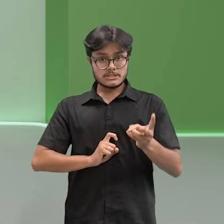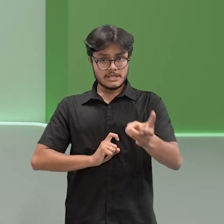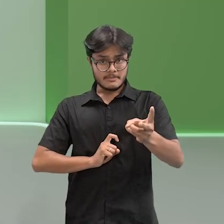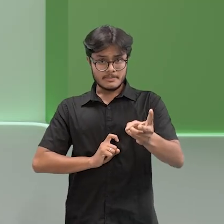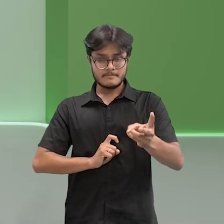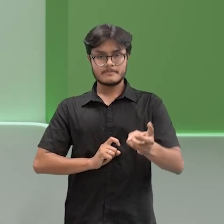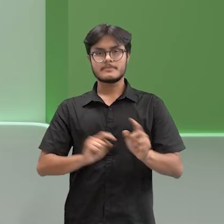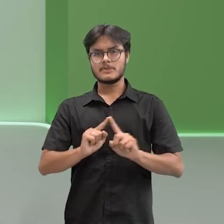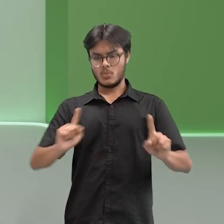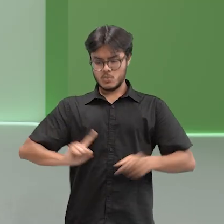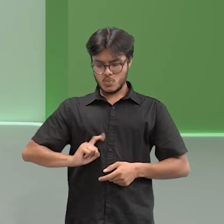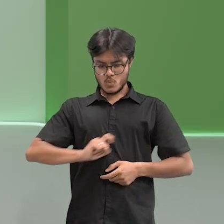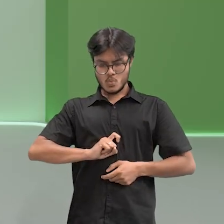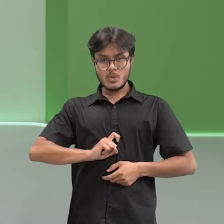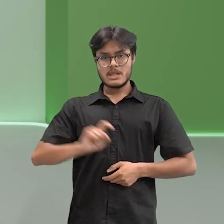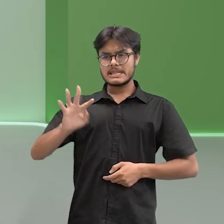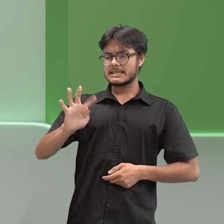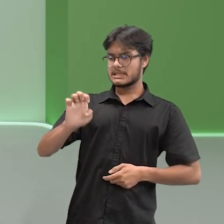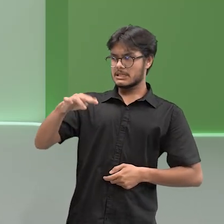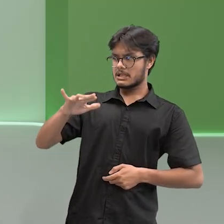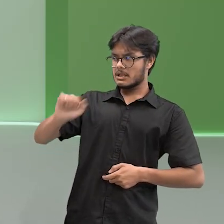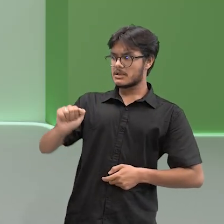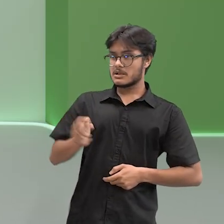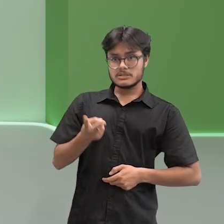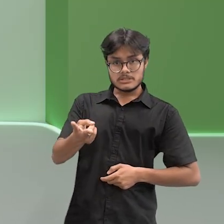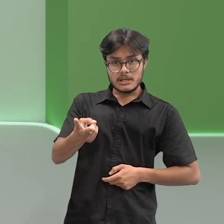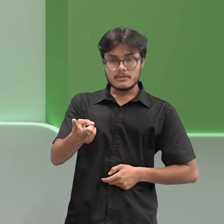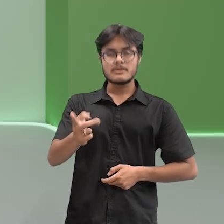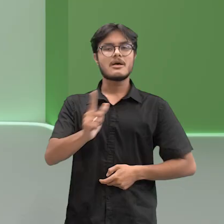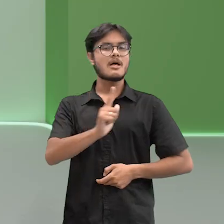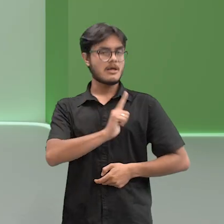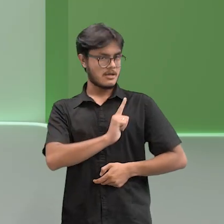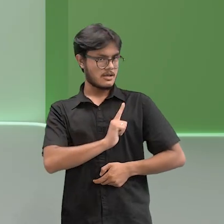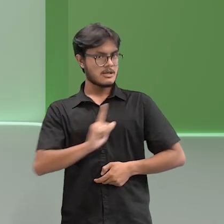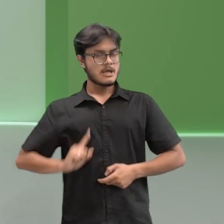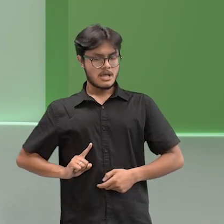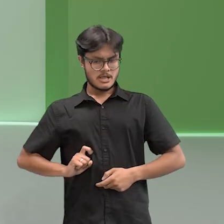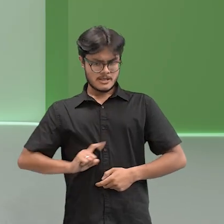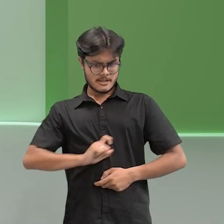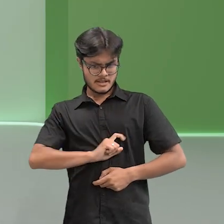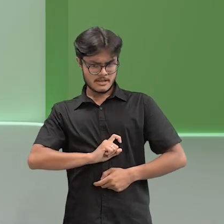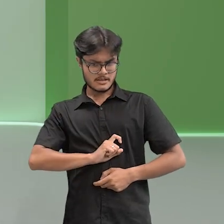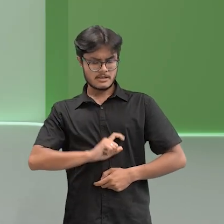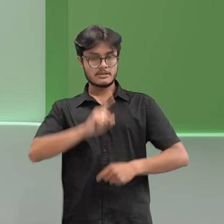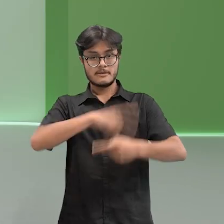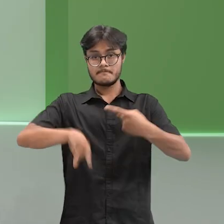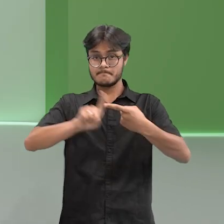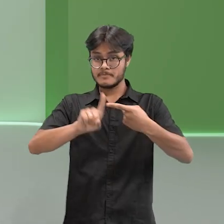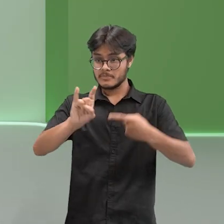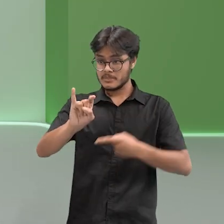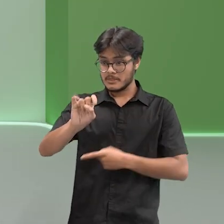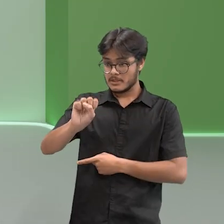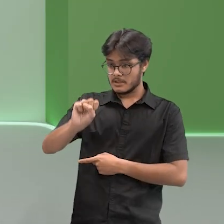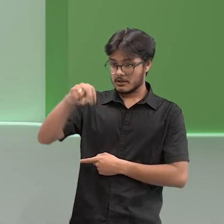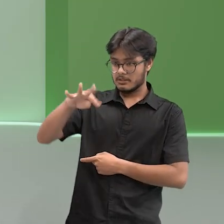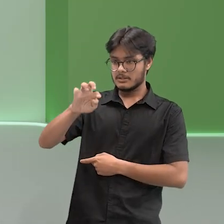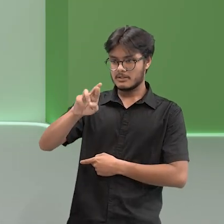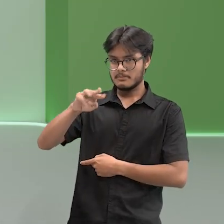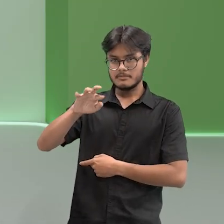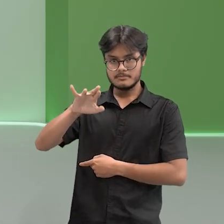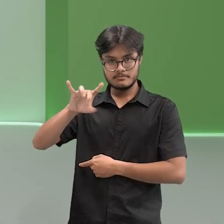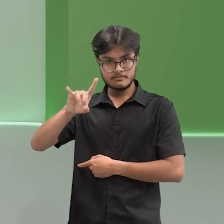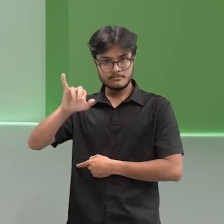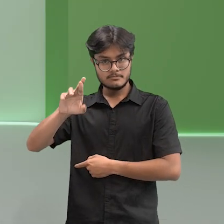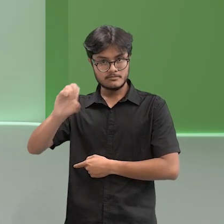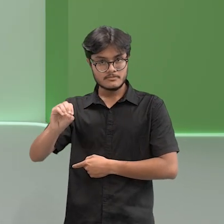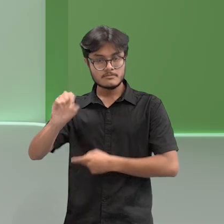tênia é um ciclo heteroxênico, eu vou ter hospedeiro intermediário e hospedeiro definitivo. E isso vai ser importantíssimo